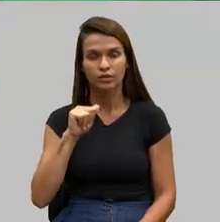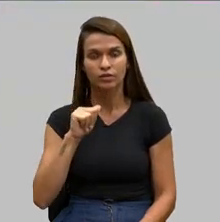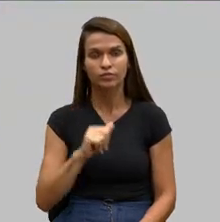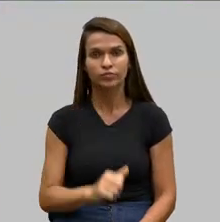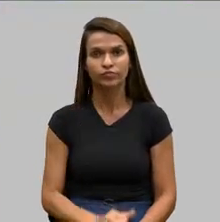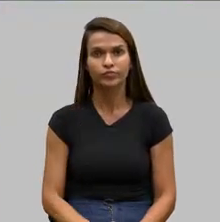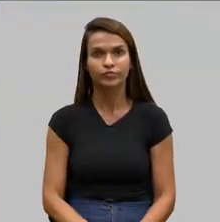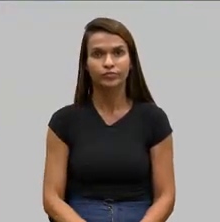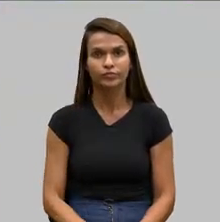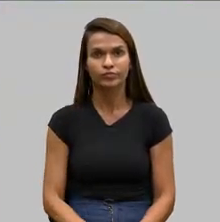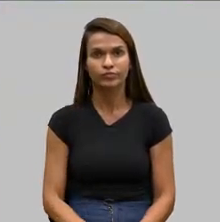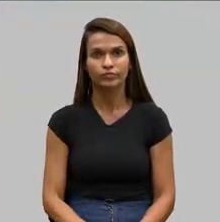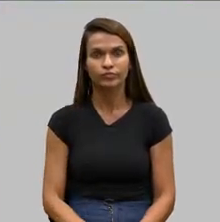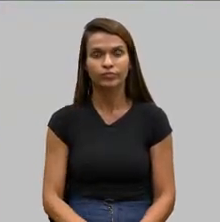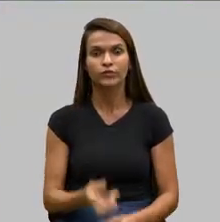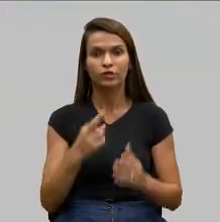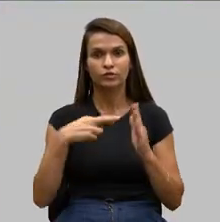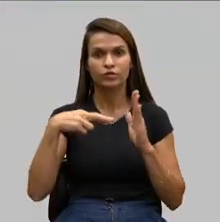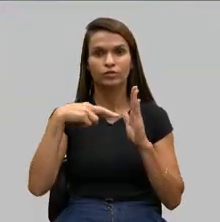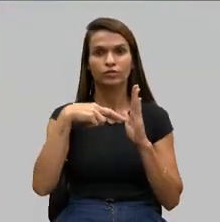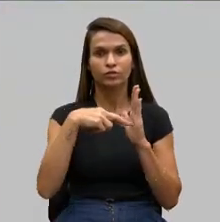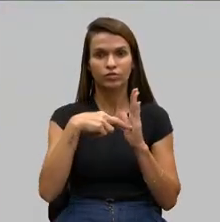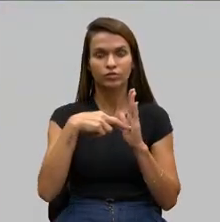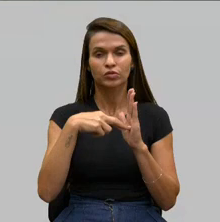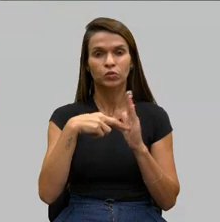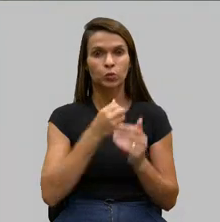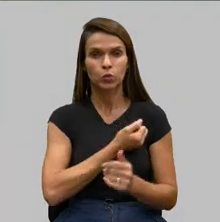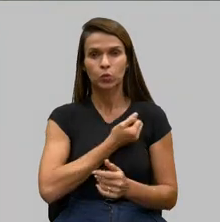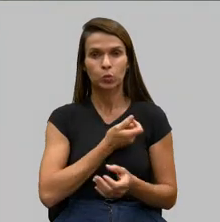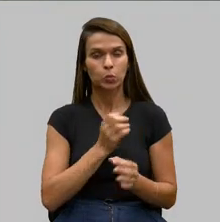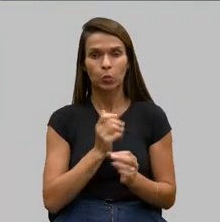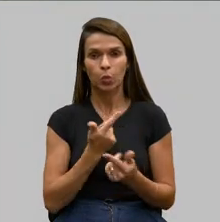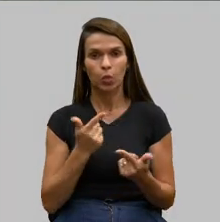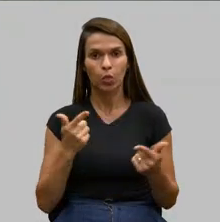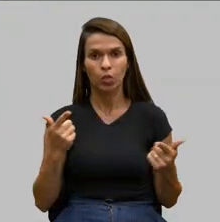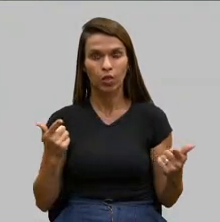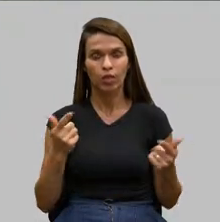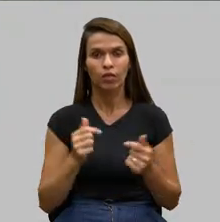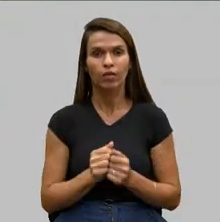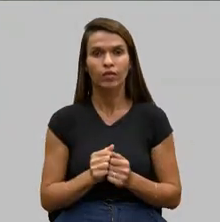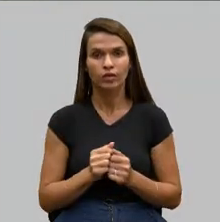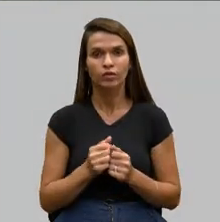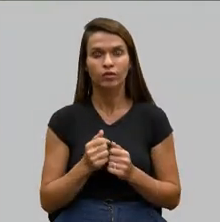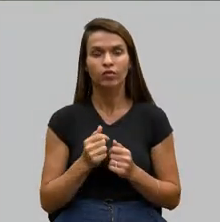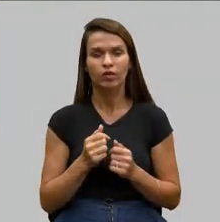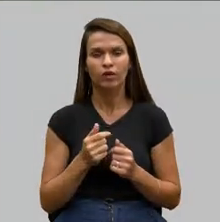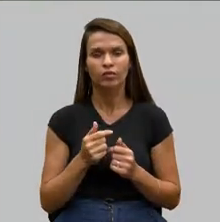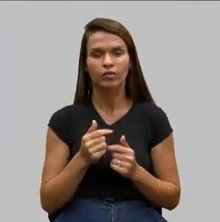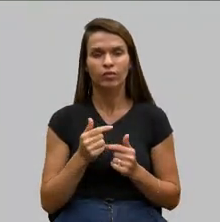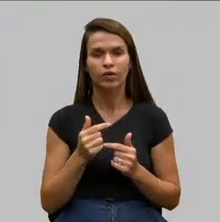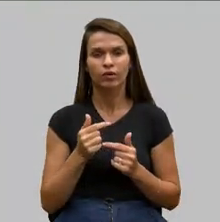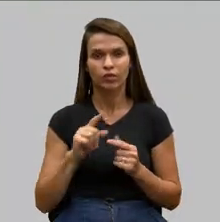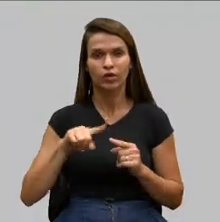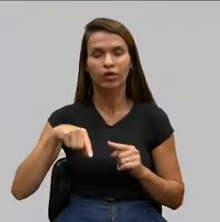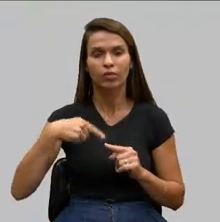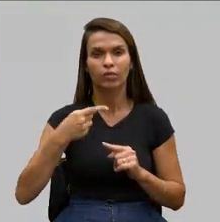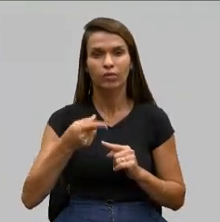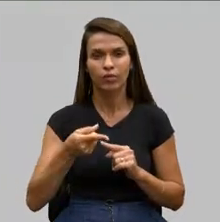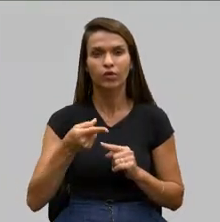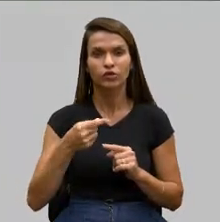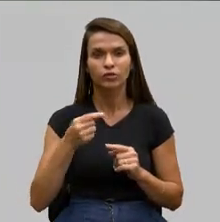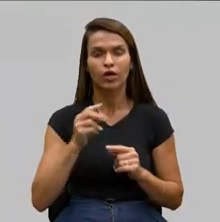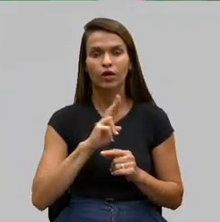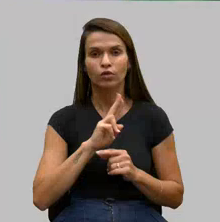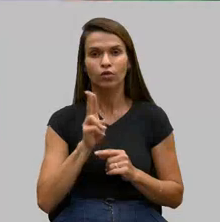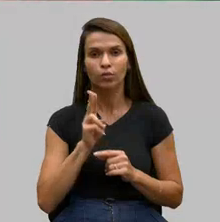olha um requerimento ainda sem número serja formulado V comações com o engenheiro adal nomeação